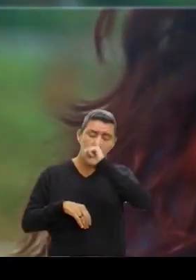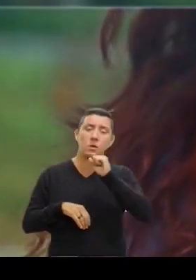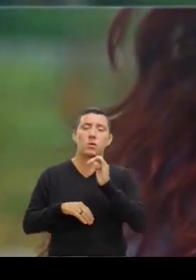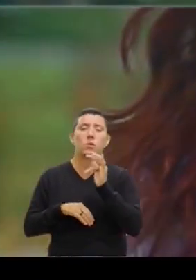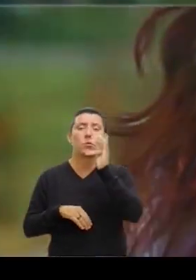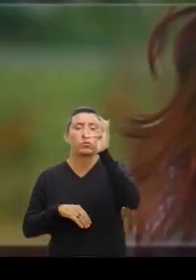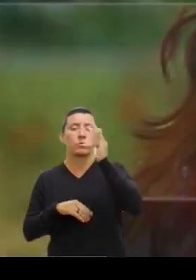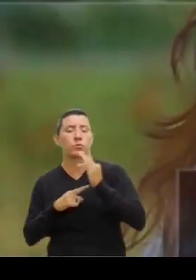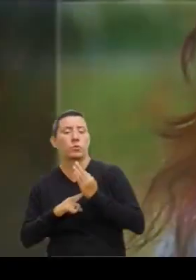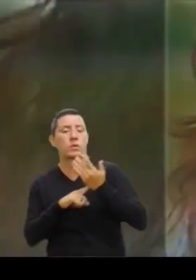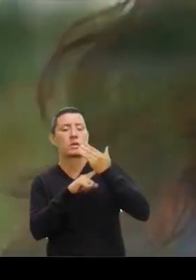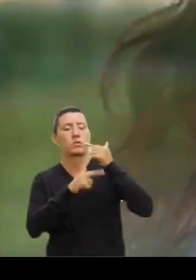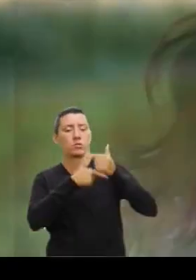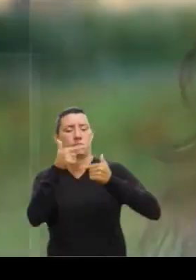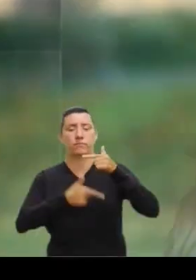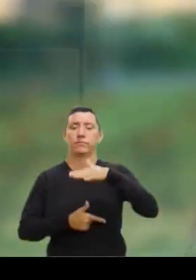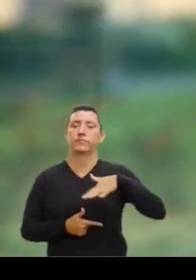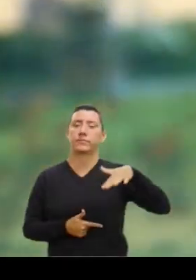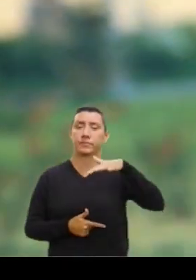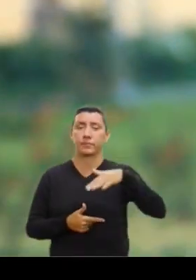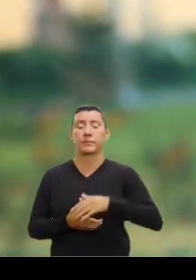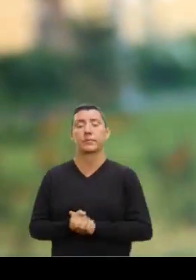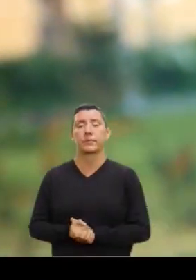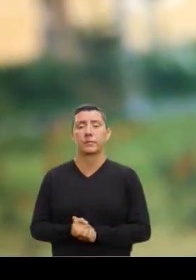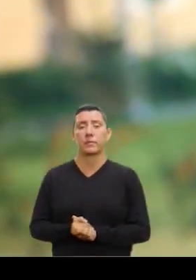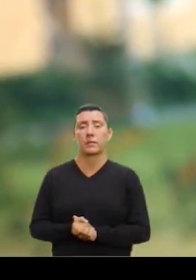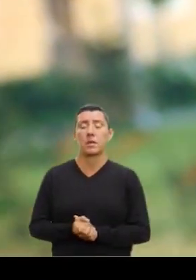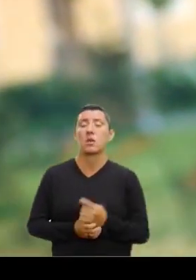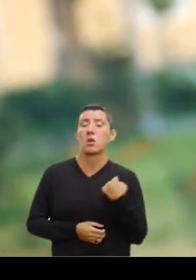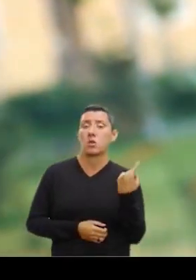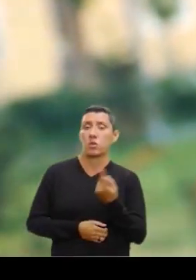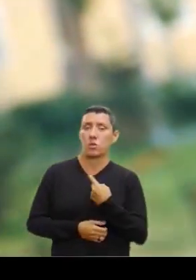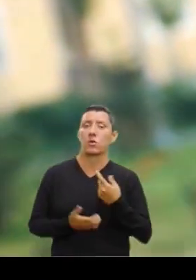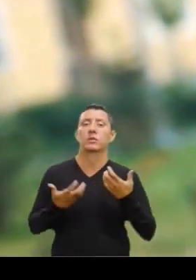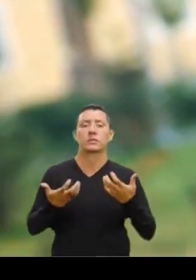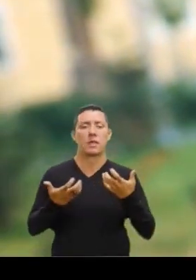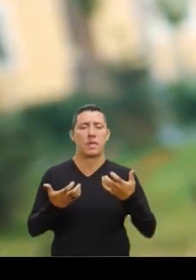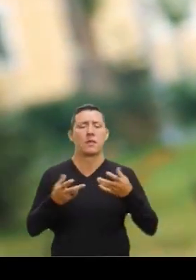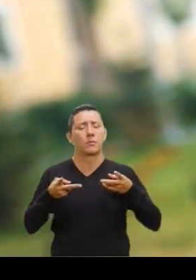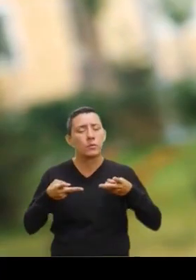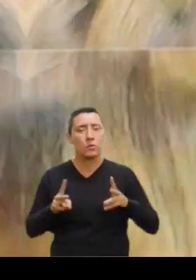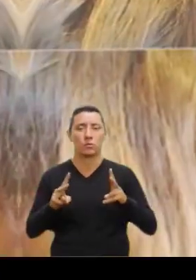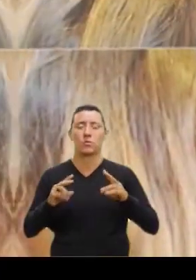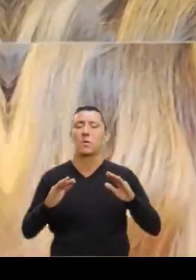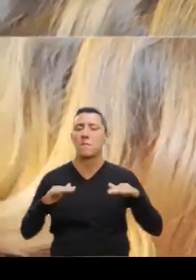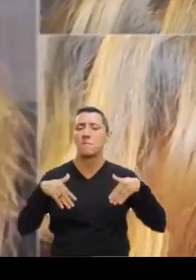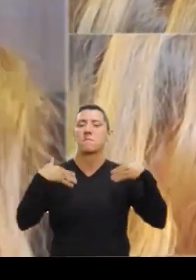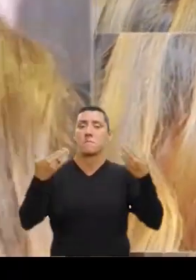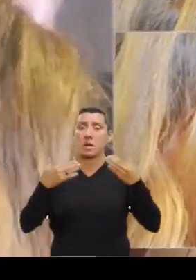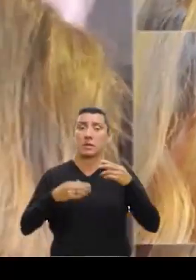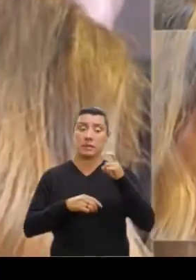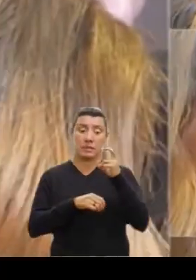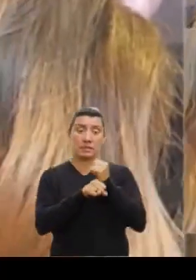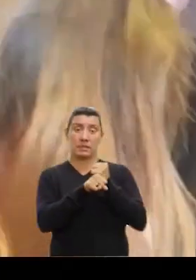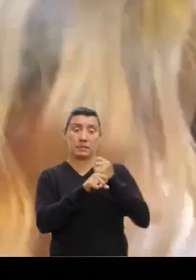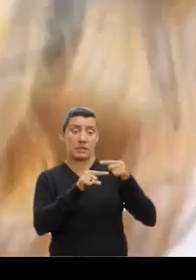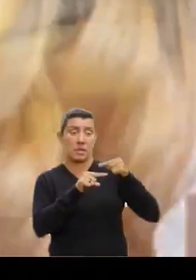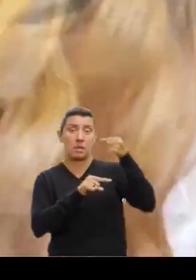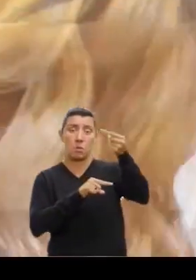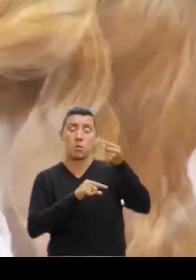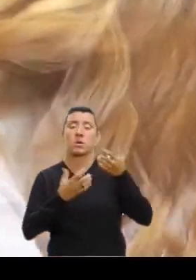os novos prefeitos tecnológicos nacionais Mas queremos muito mais para os próximos cinco anos